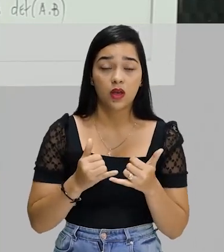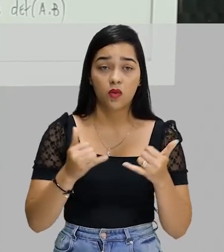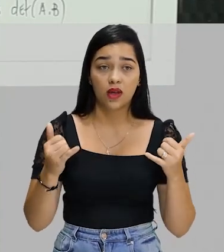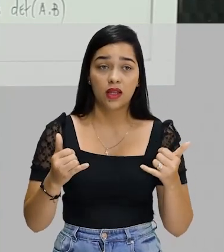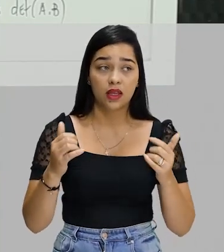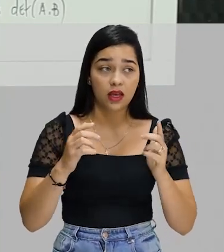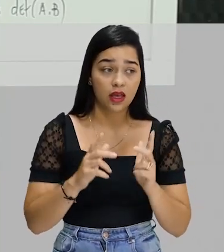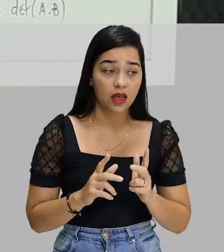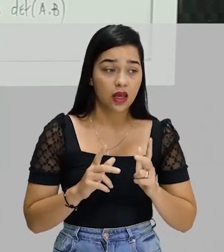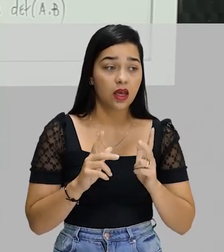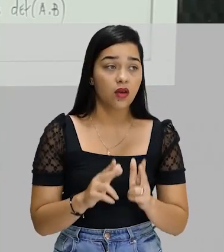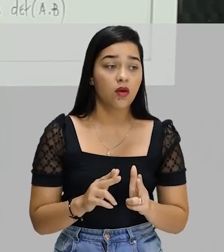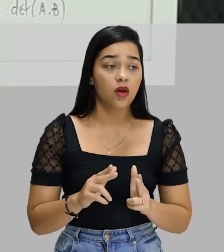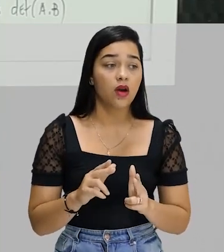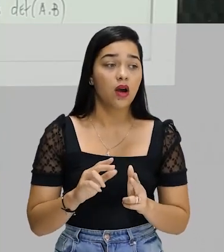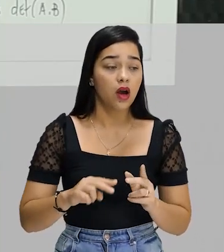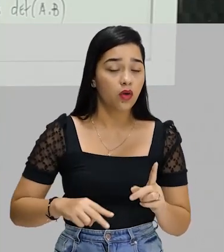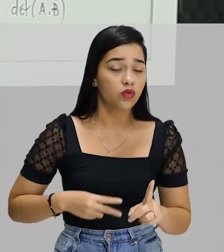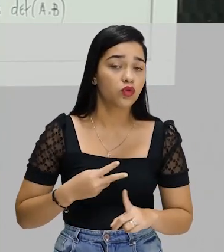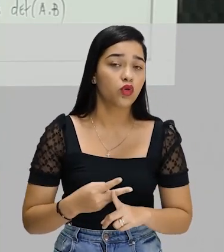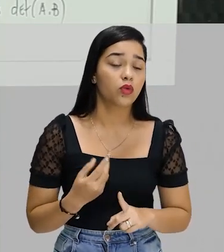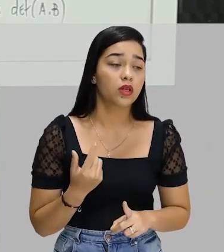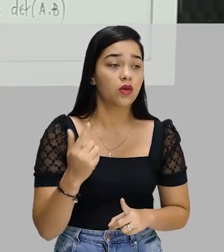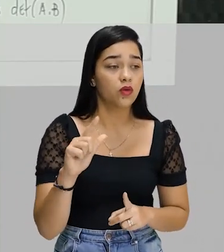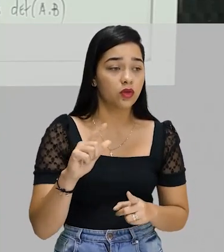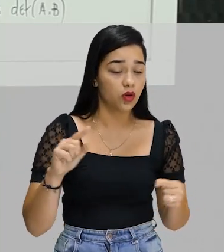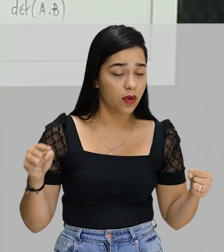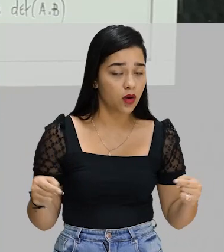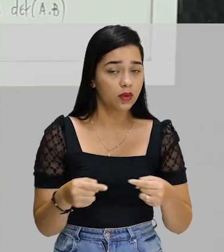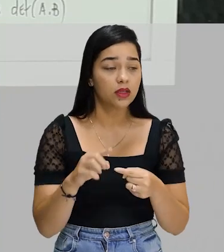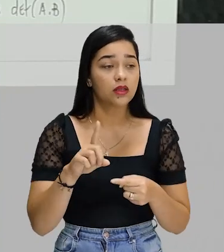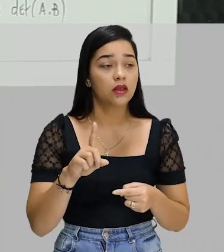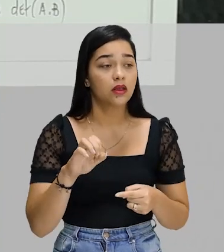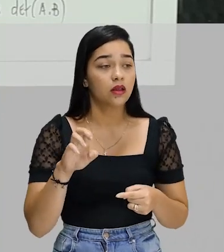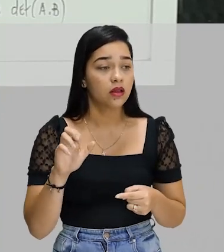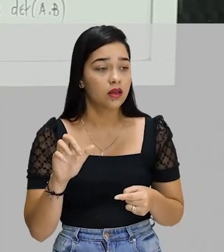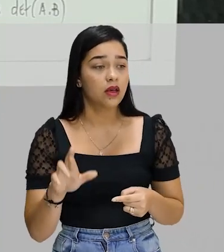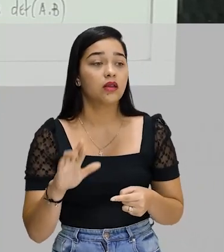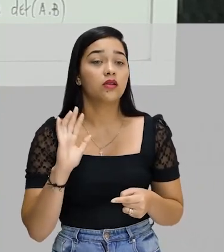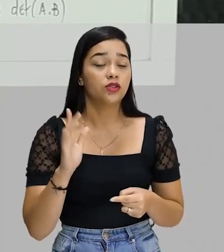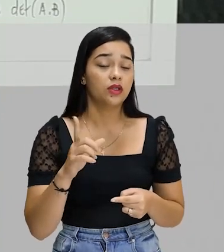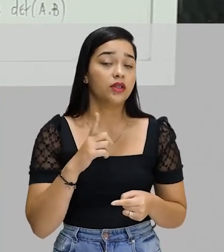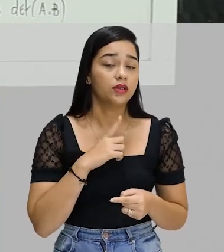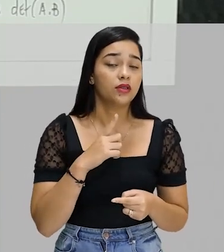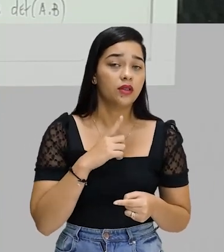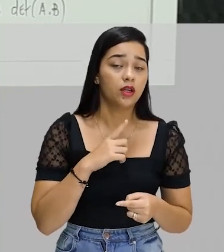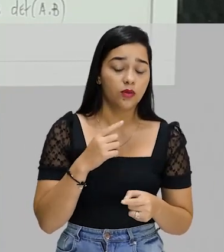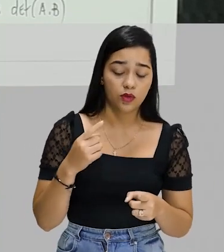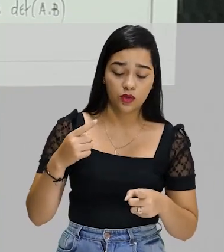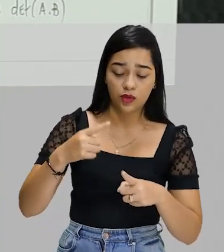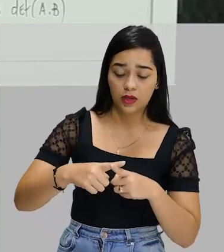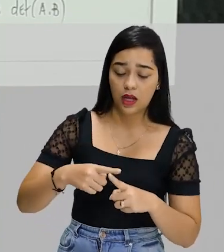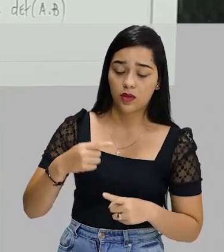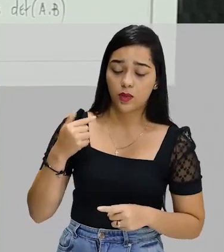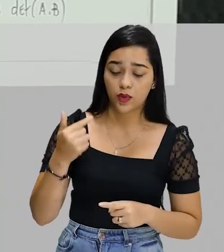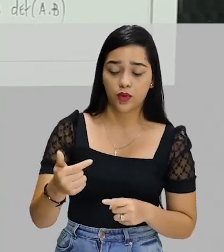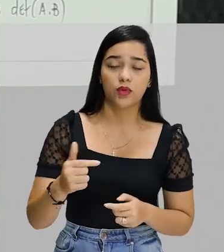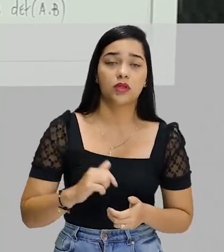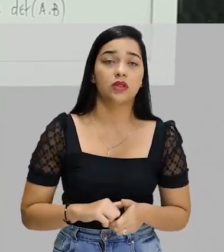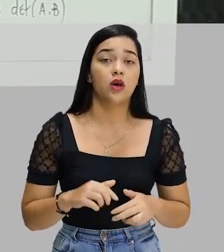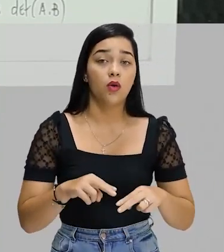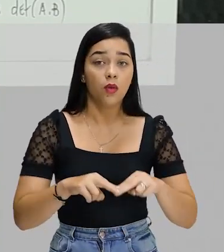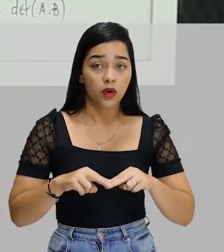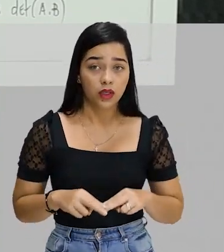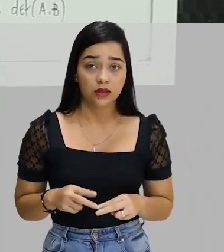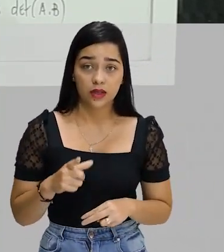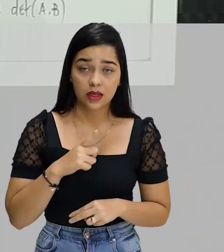é igual ao dobro da outra. Uma combinação linear. Então, nós já vimos, aliás, foi multiplicado por 2. Então, nesse